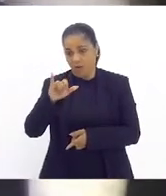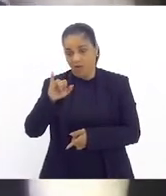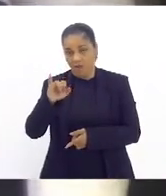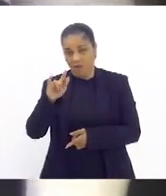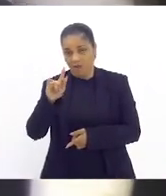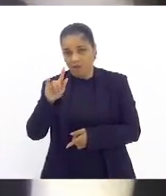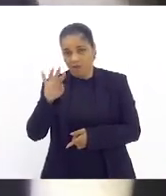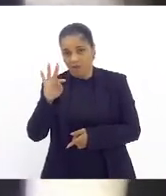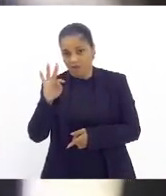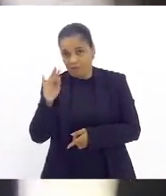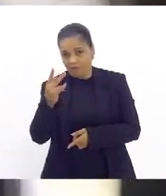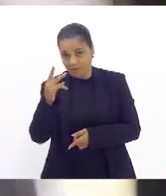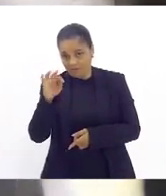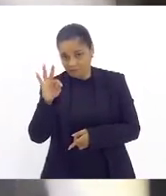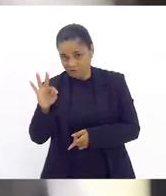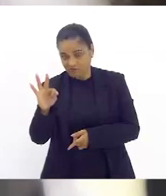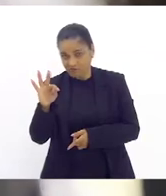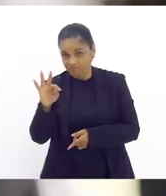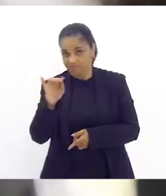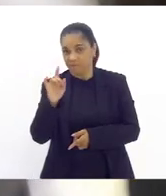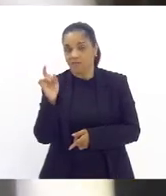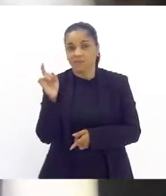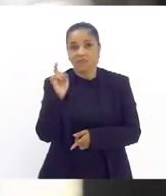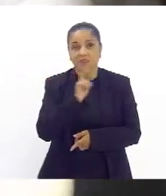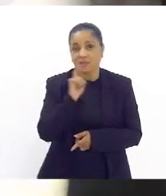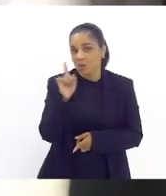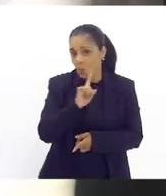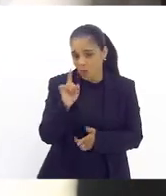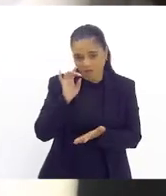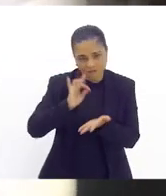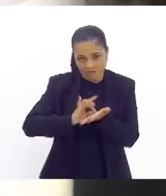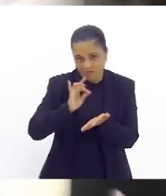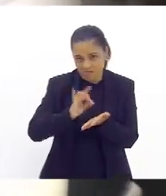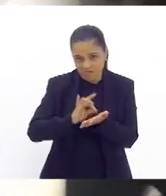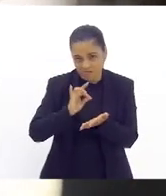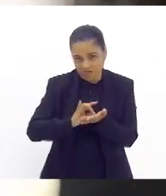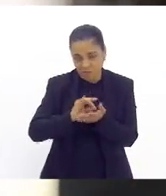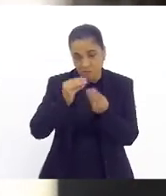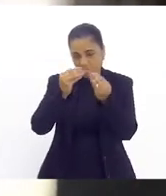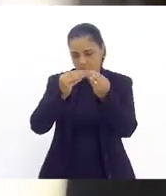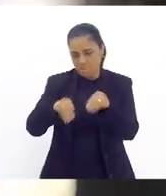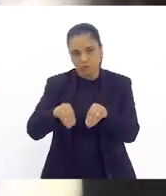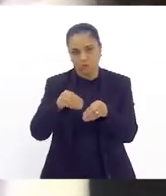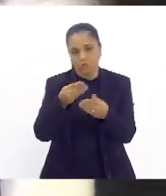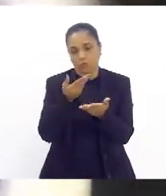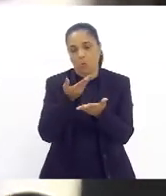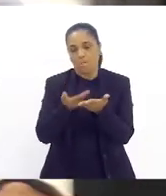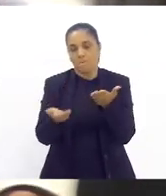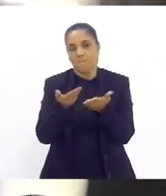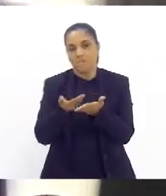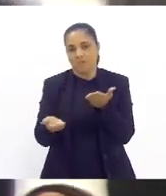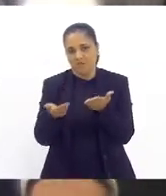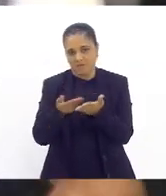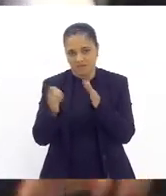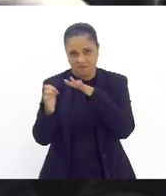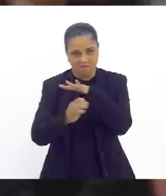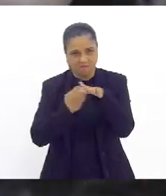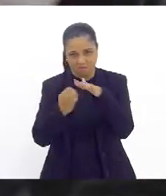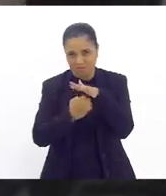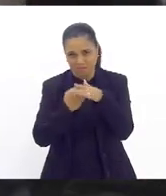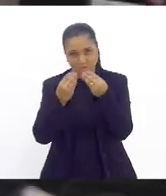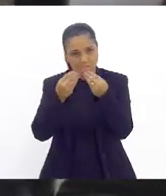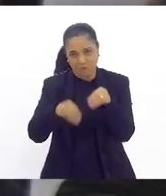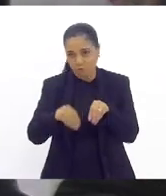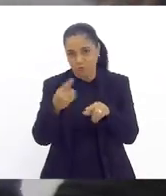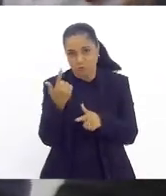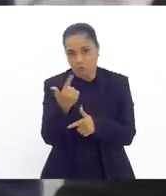errar não é verdade que a enel toma prejuízo pelas perdas vocês sabem que na conta que a gente